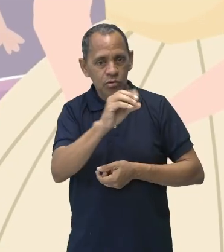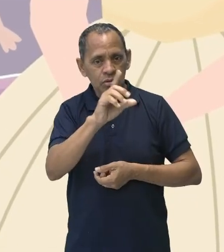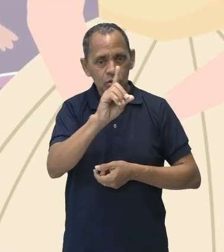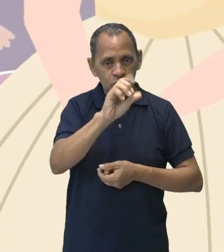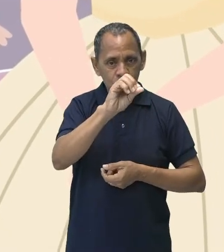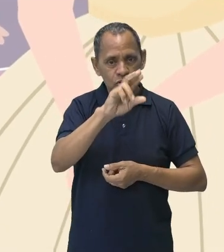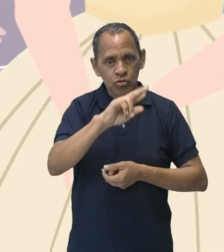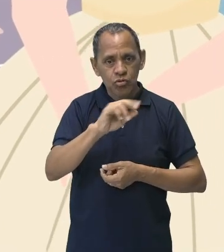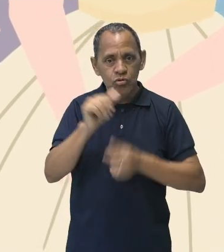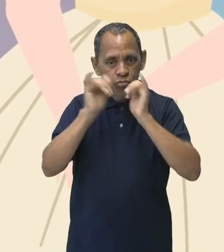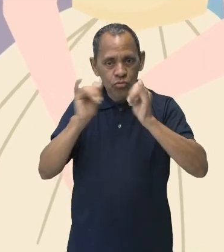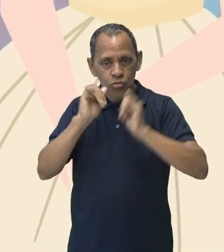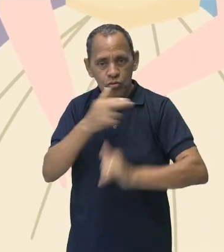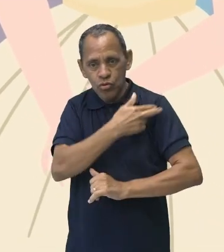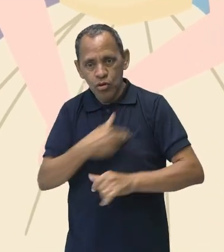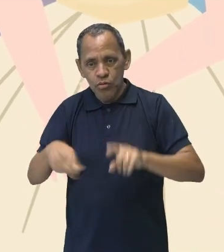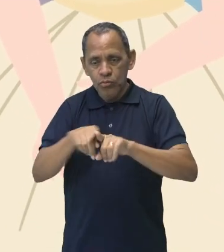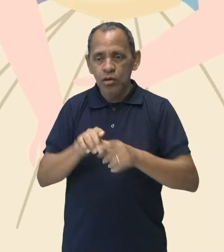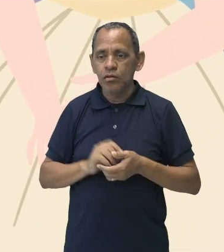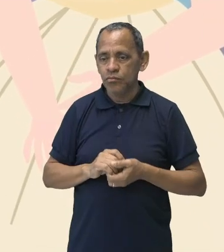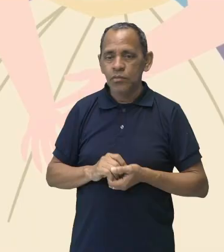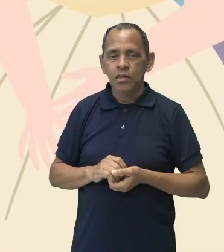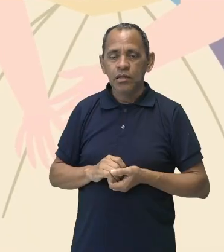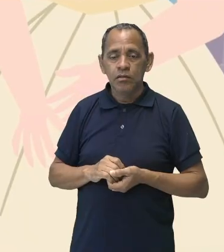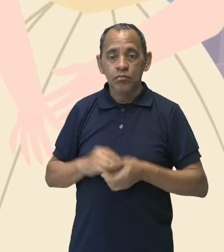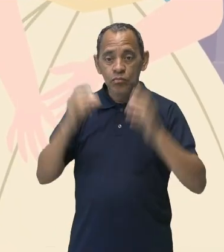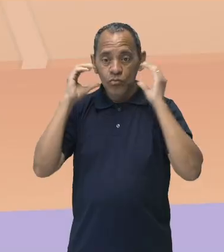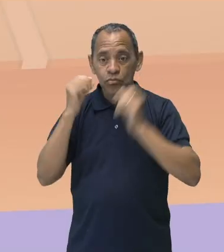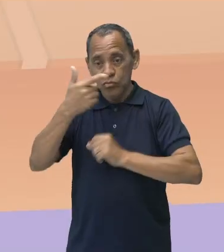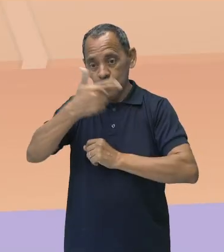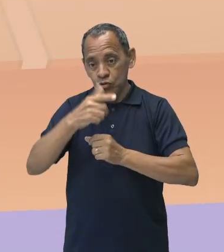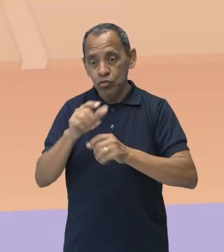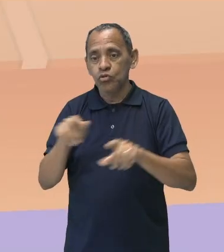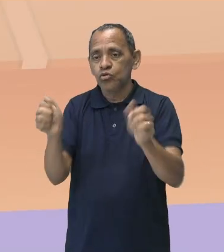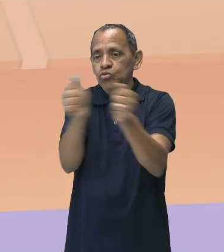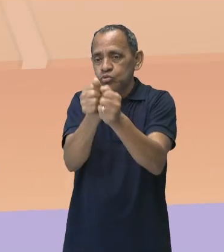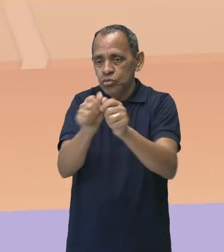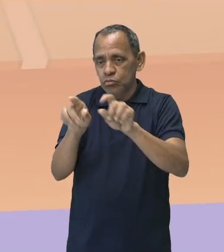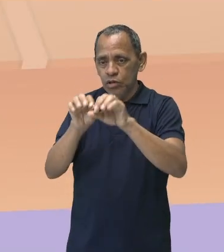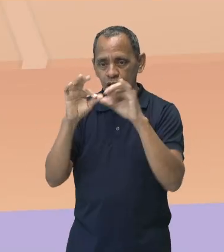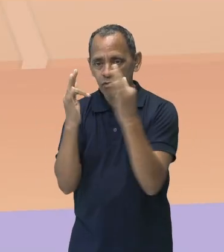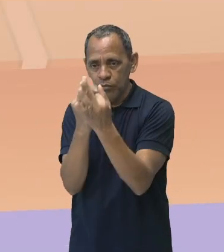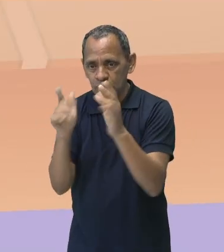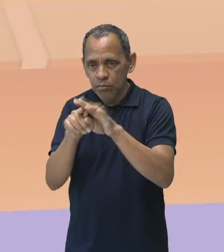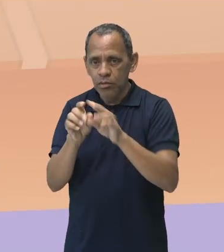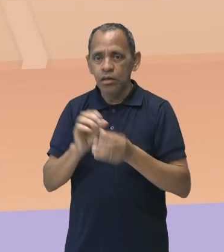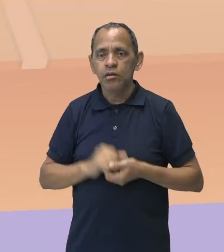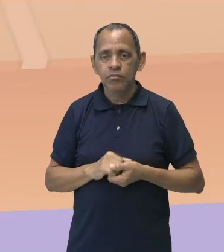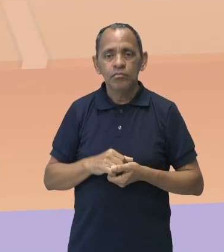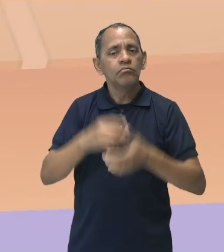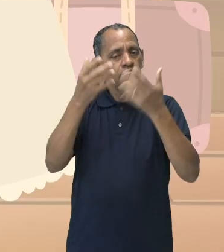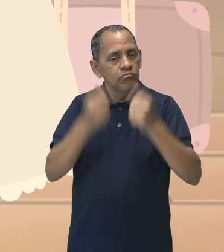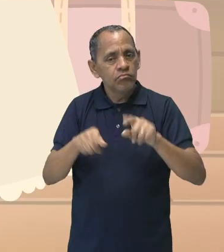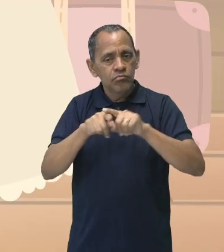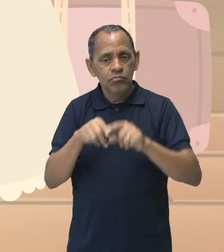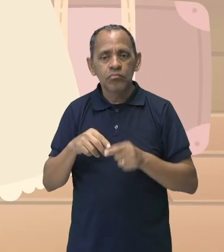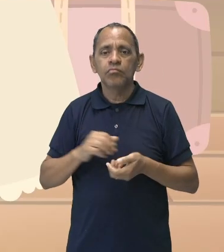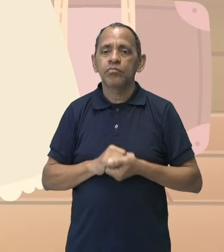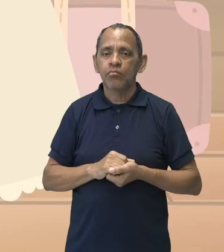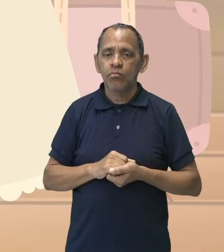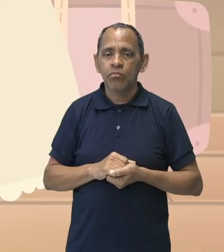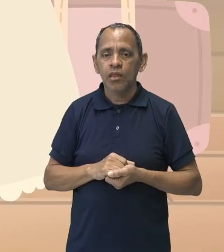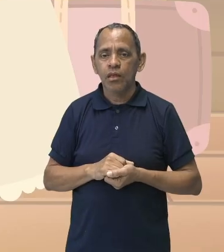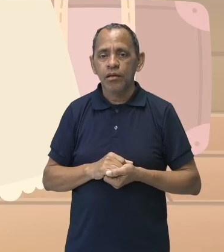proclamou a República. Dom Pedro II e sua família foram pegos de surpresa. Sem resistência, eles aceitaram o novo regime.